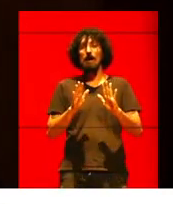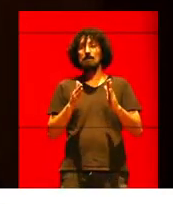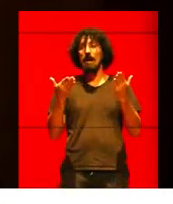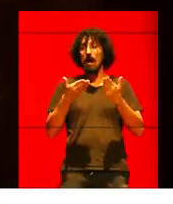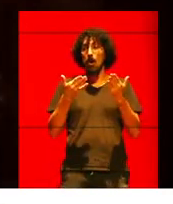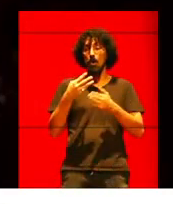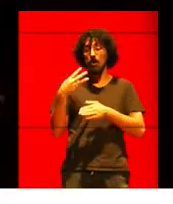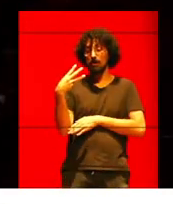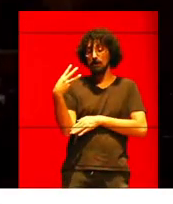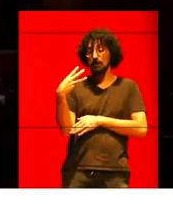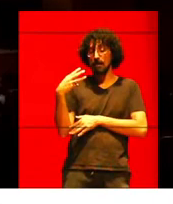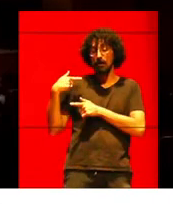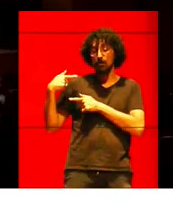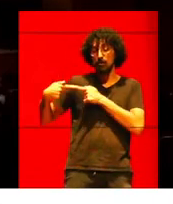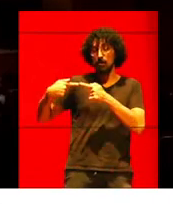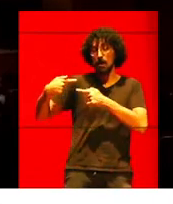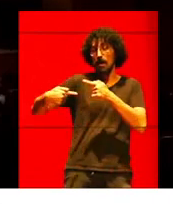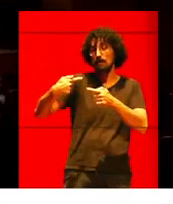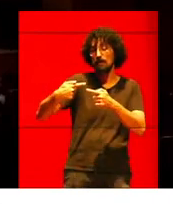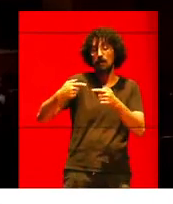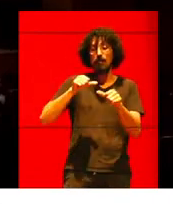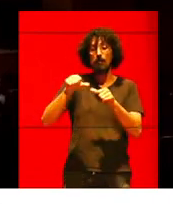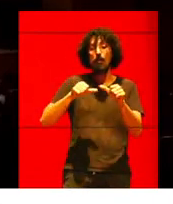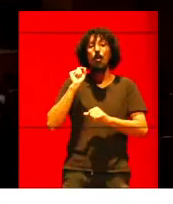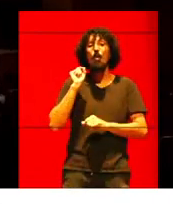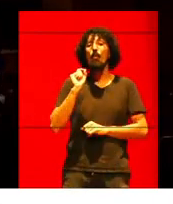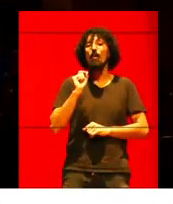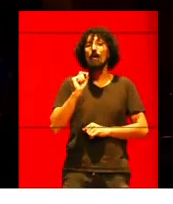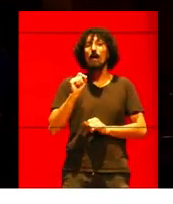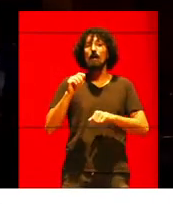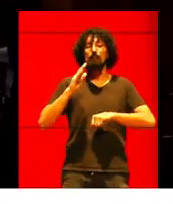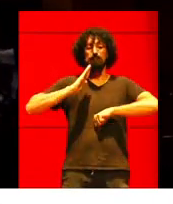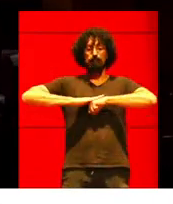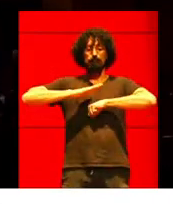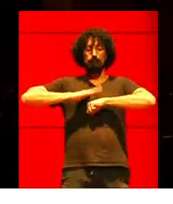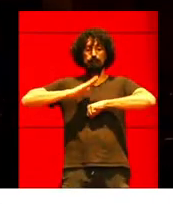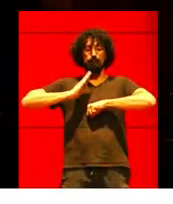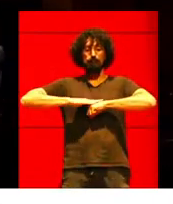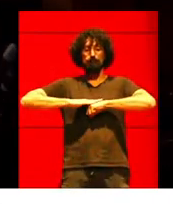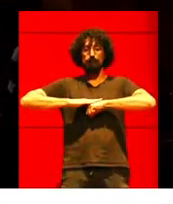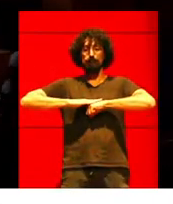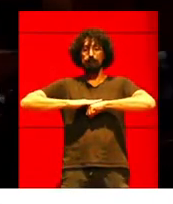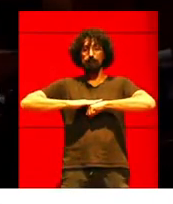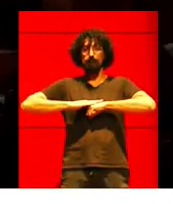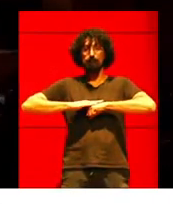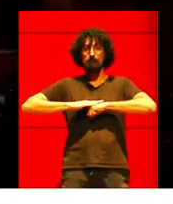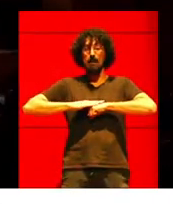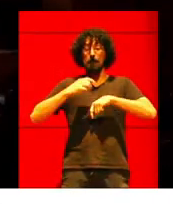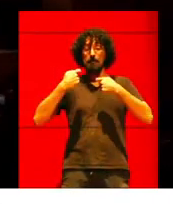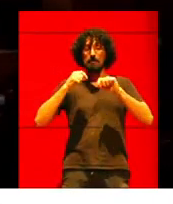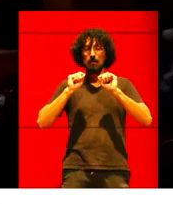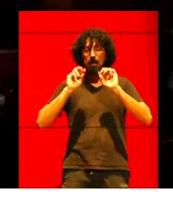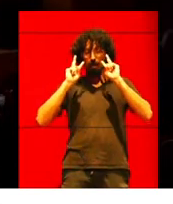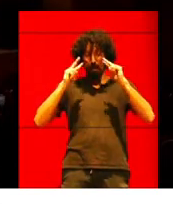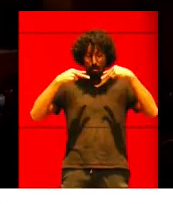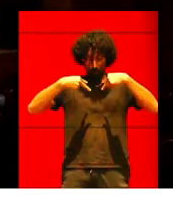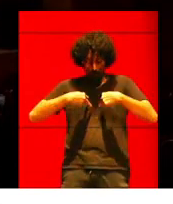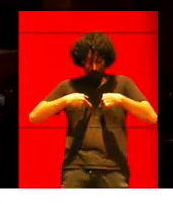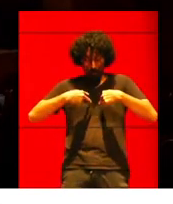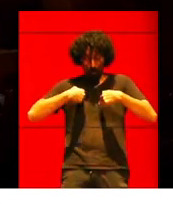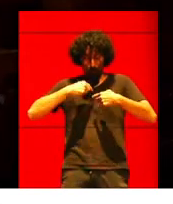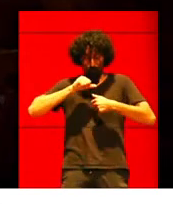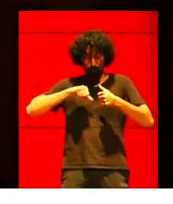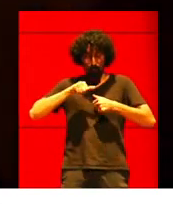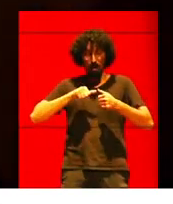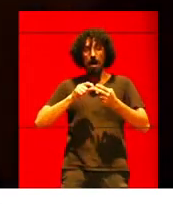terceira geração, vamos mudar quem? Nós mesmos. Vamos refletir. Aí tem uma autora aqui, o nome